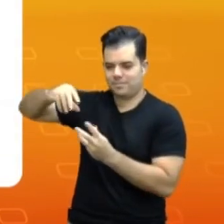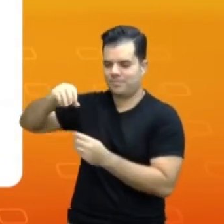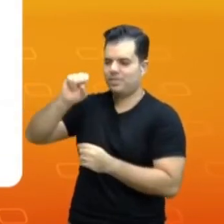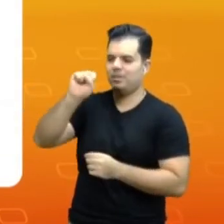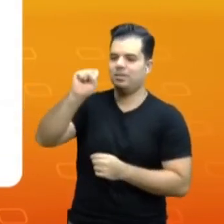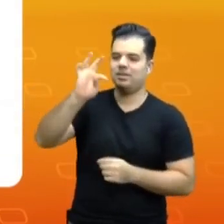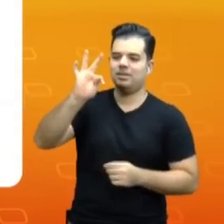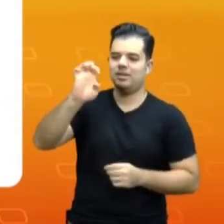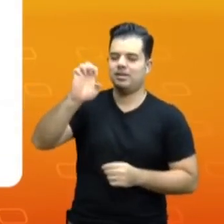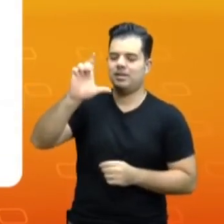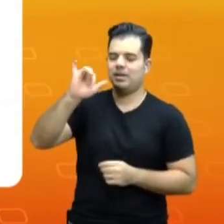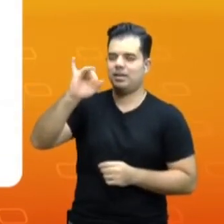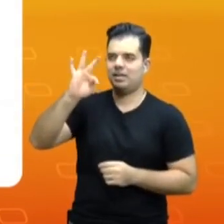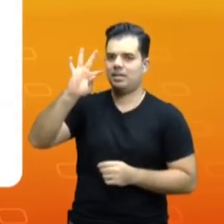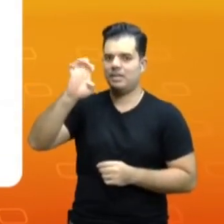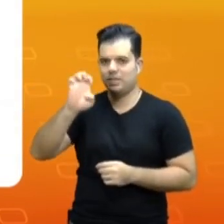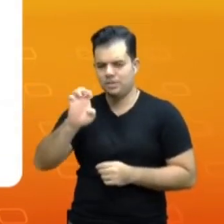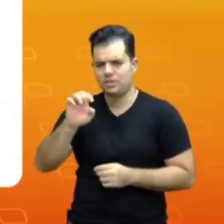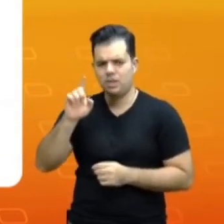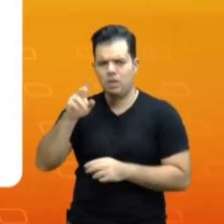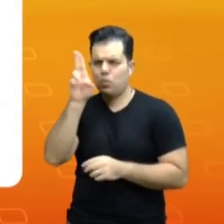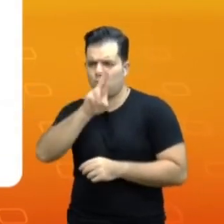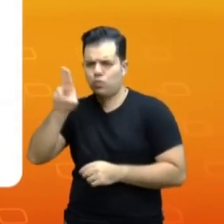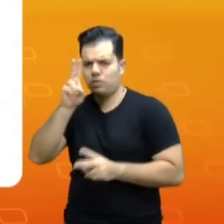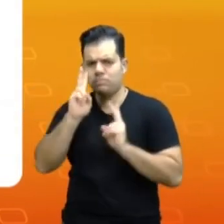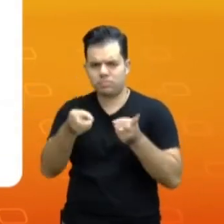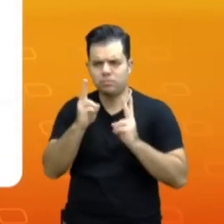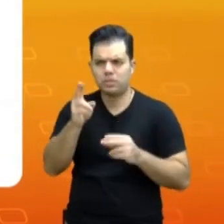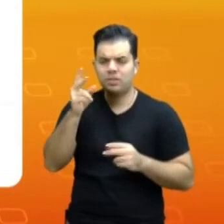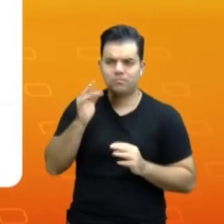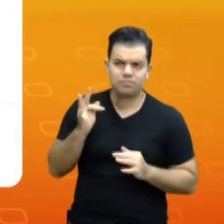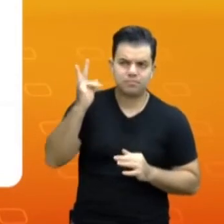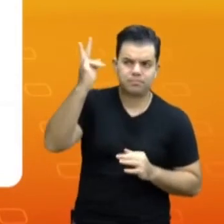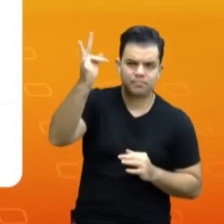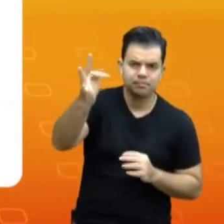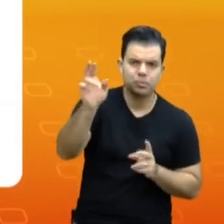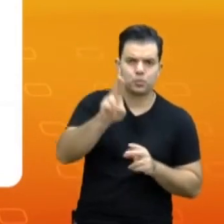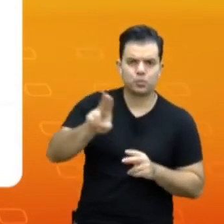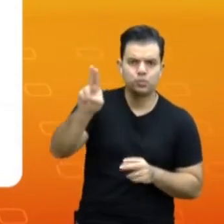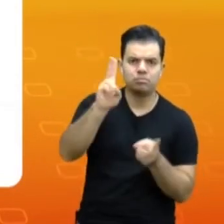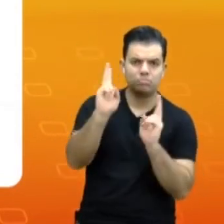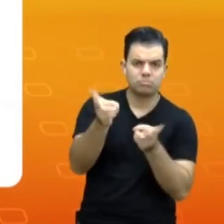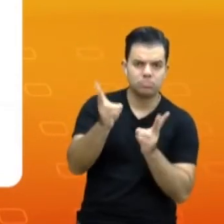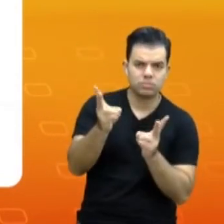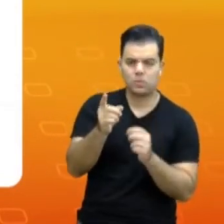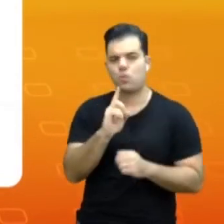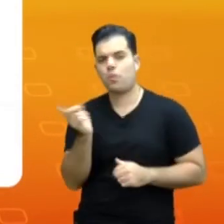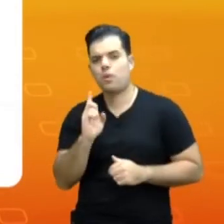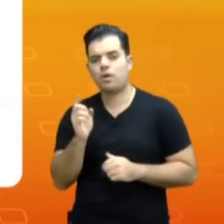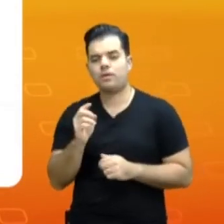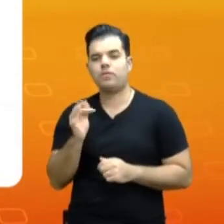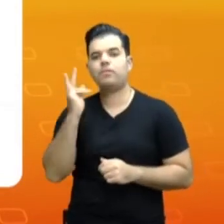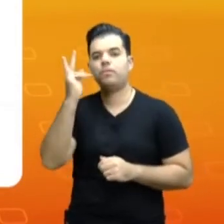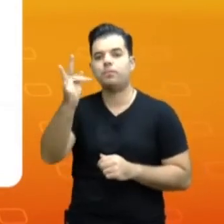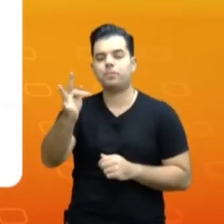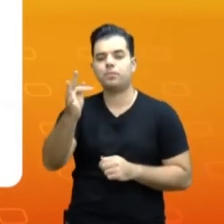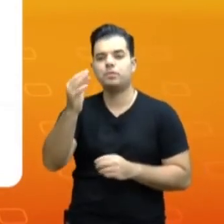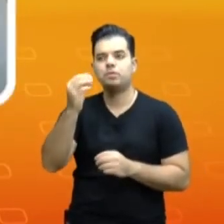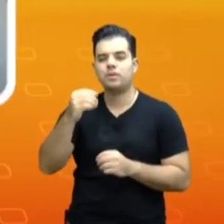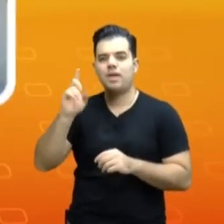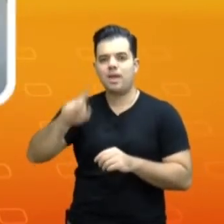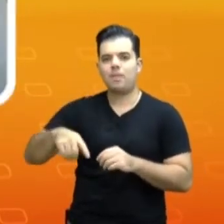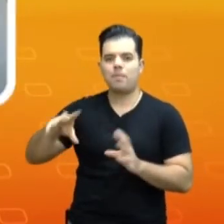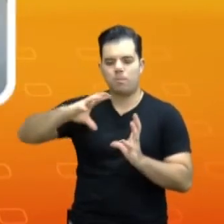se utiliza o satélite como contingência. Vocês acham que no futuro essa utilização ainda permanecerá, Gilberto?